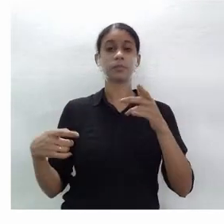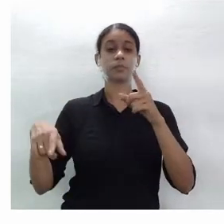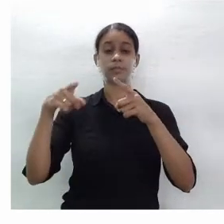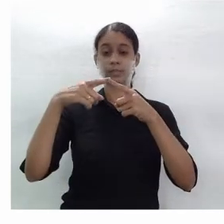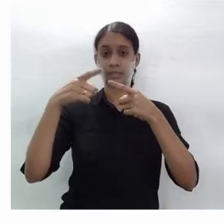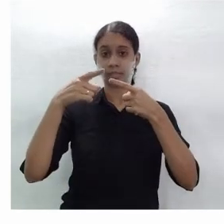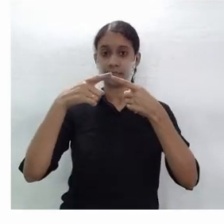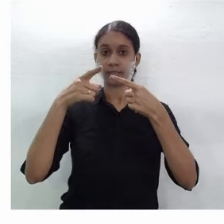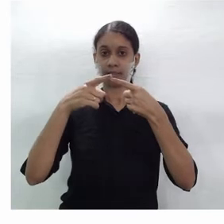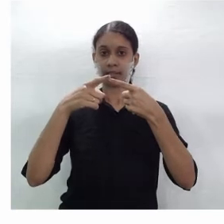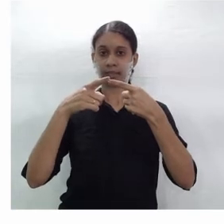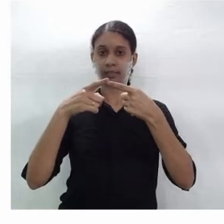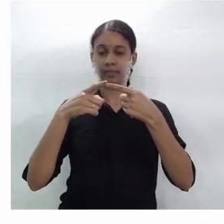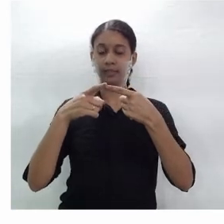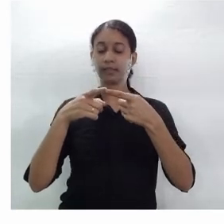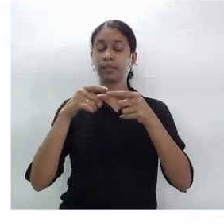pelos